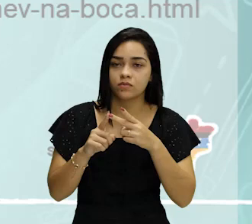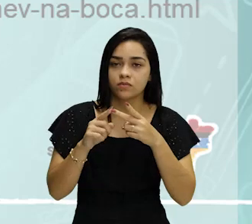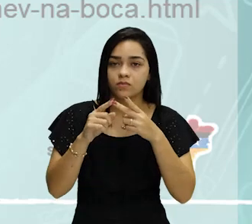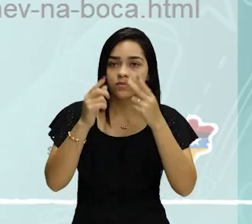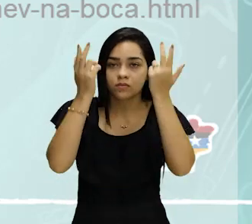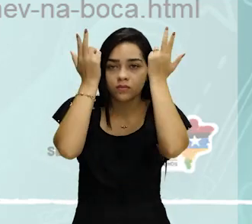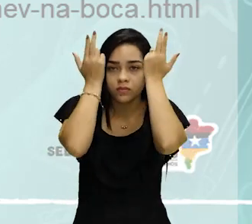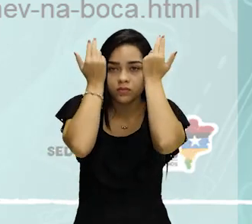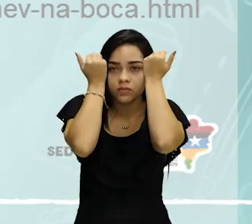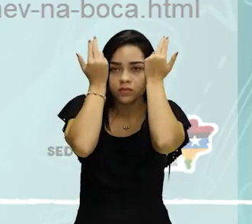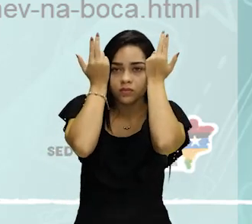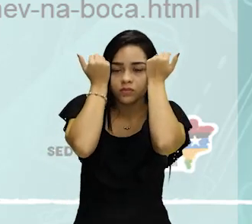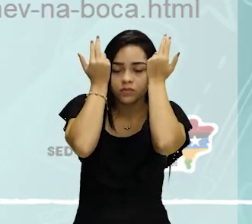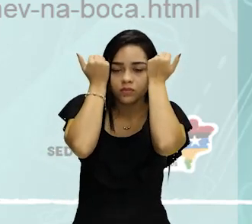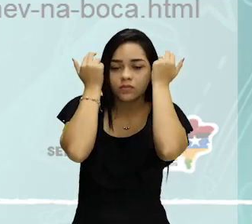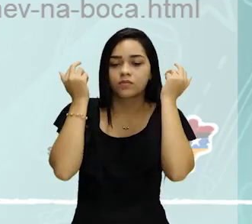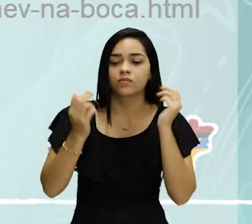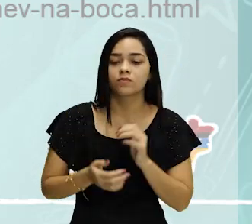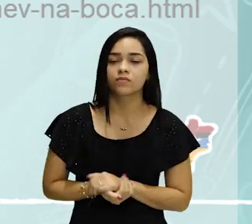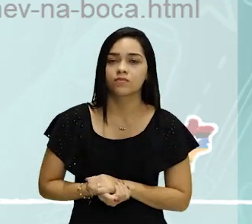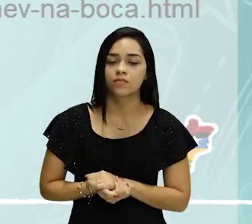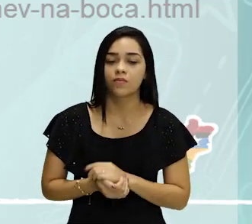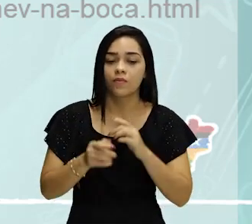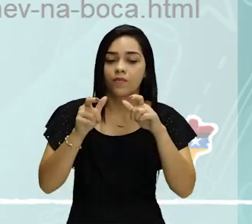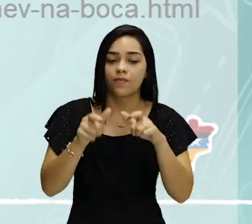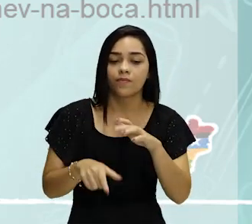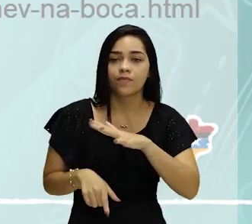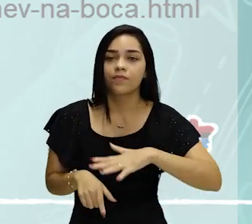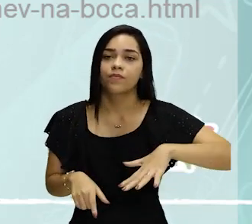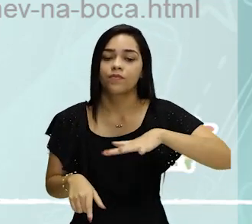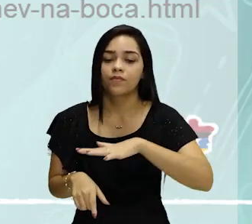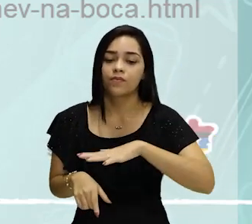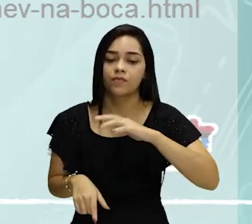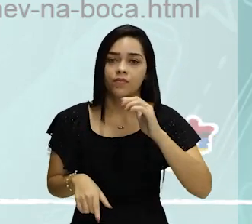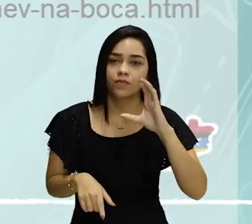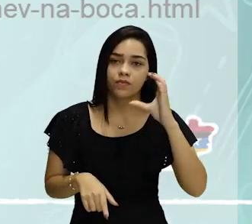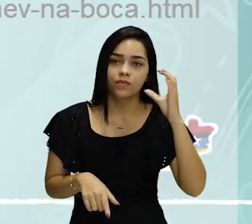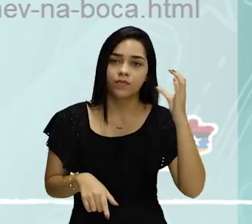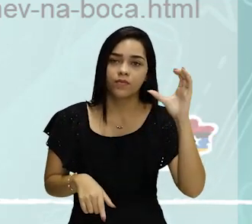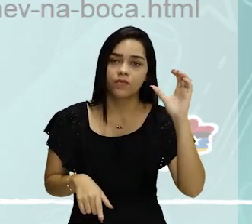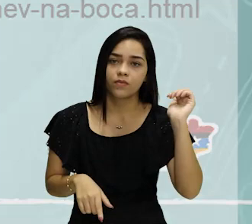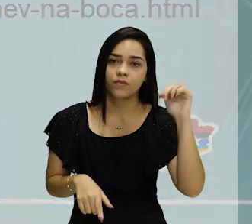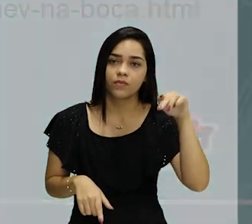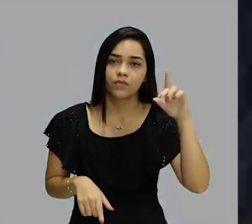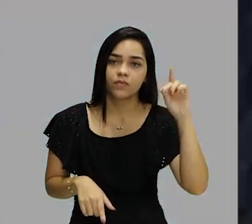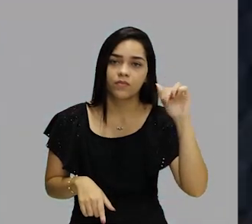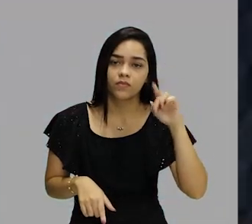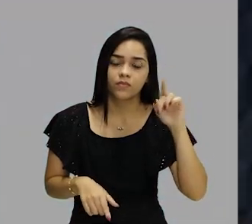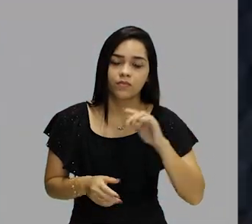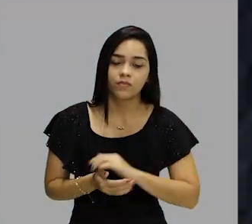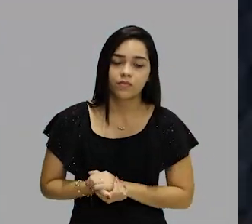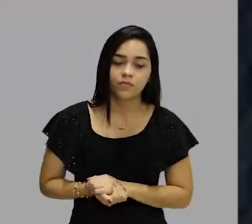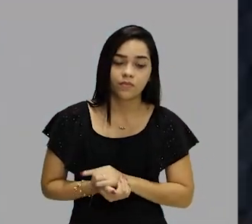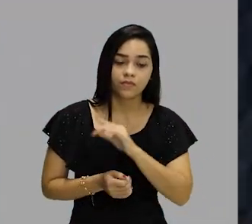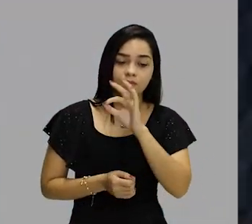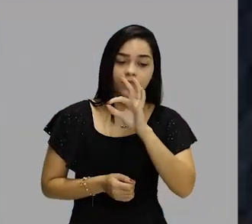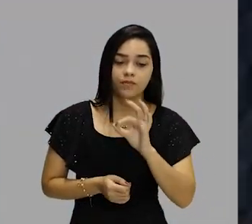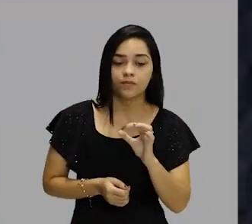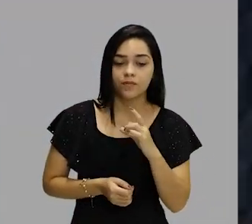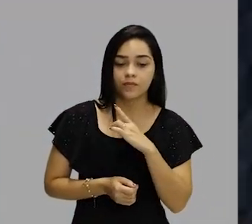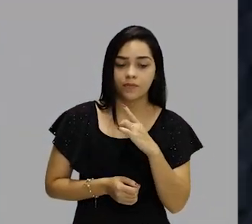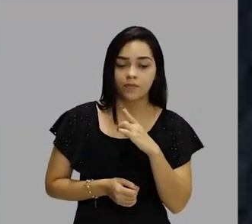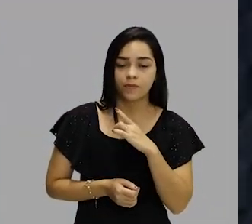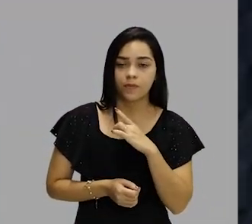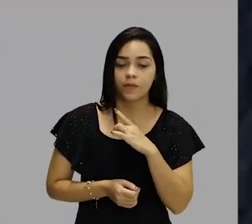tá? Esses indivíduos aqui, eles moram na região antártica do Canadá, né? Os dados que foram